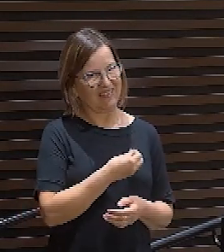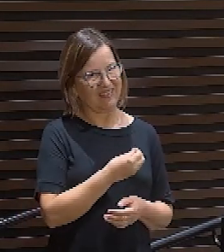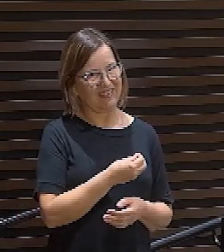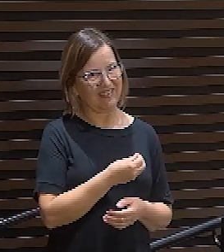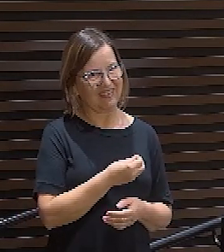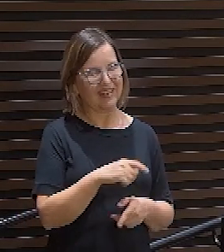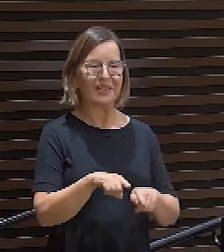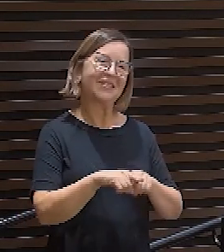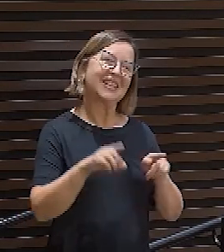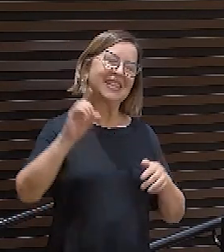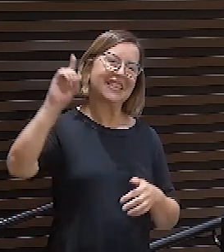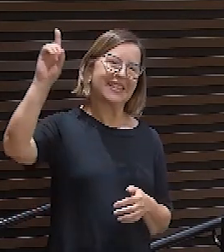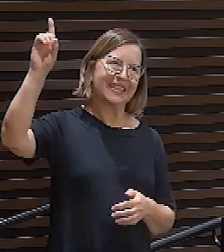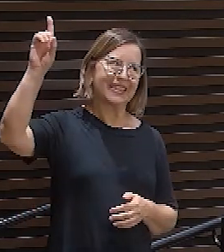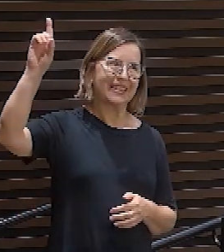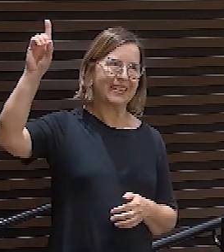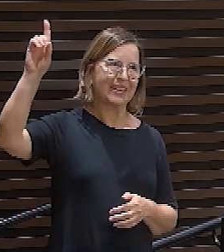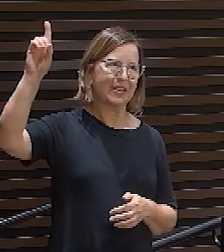mas Ele